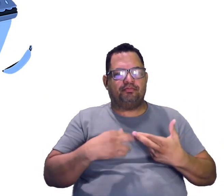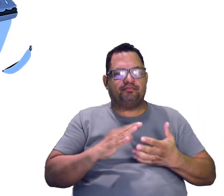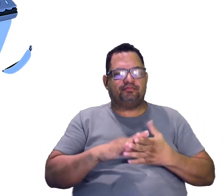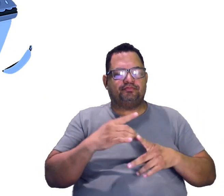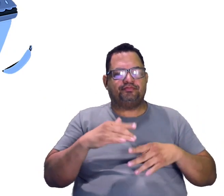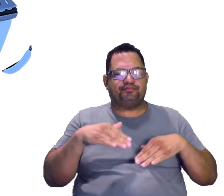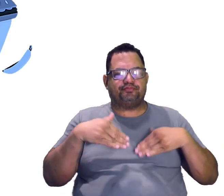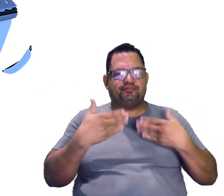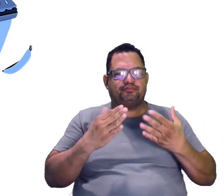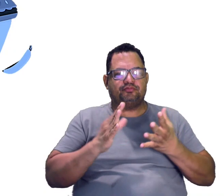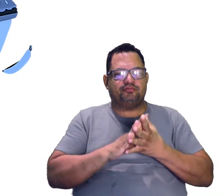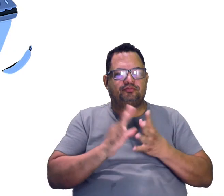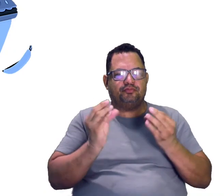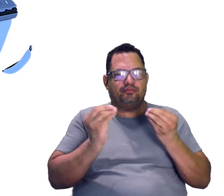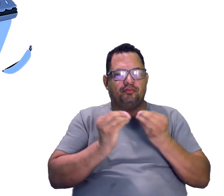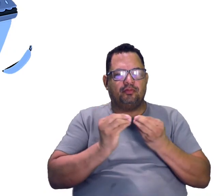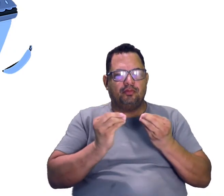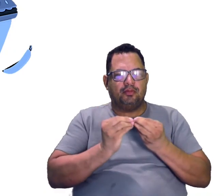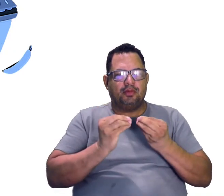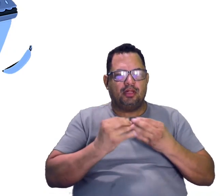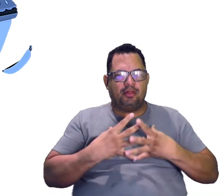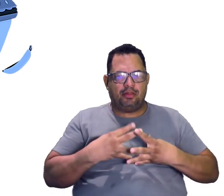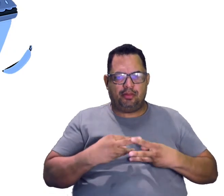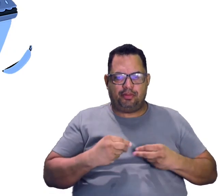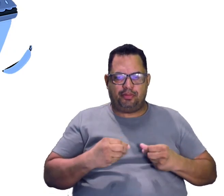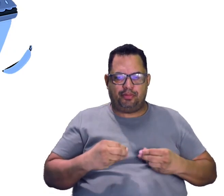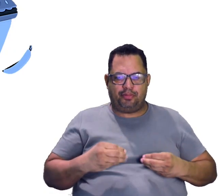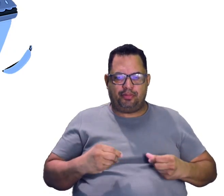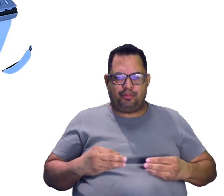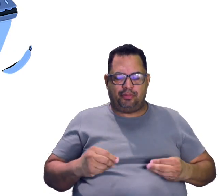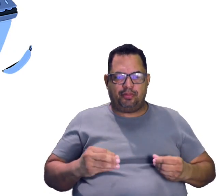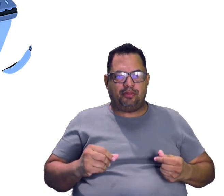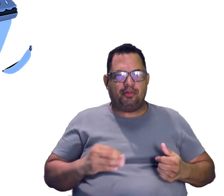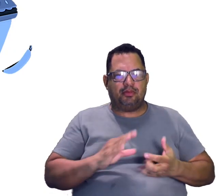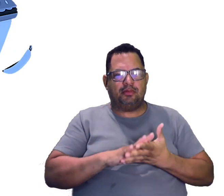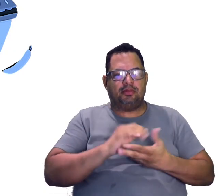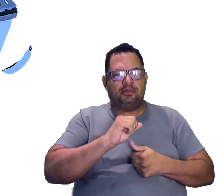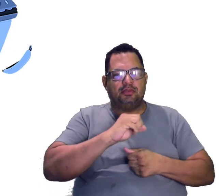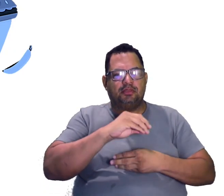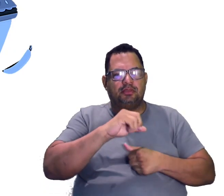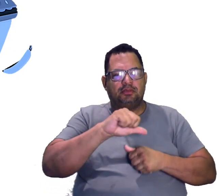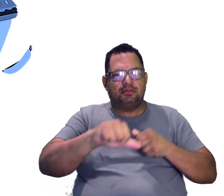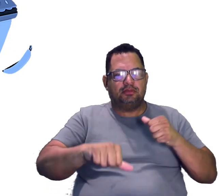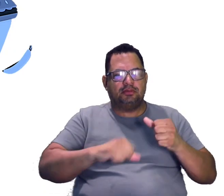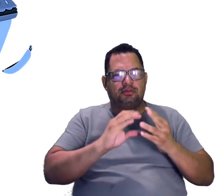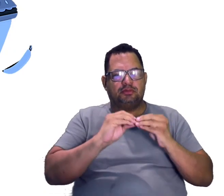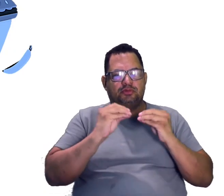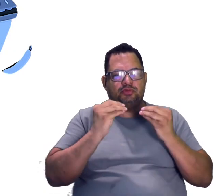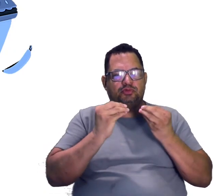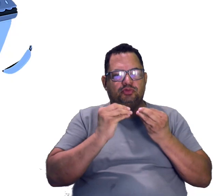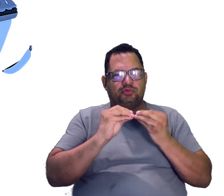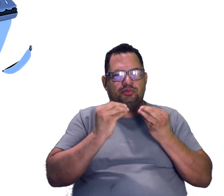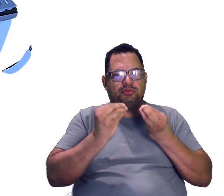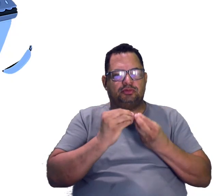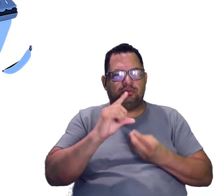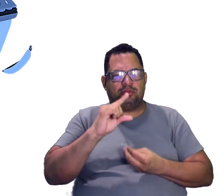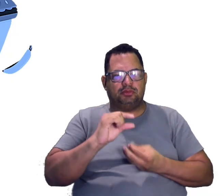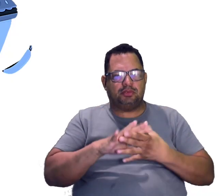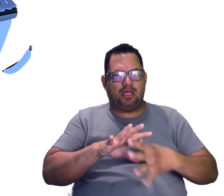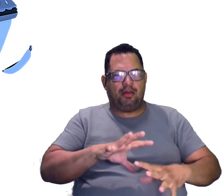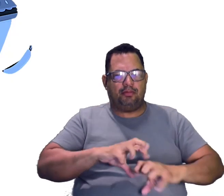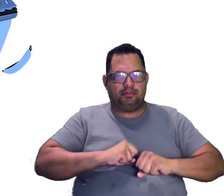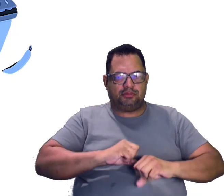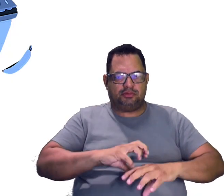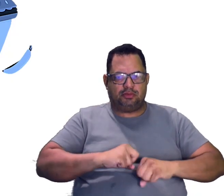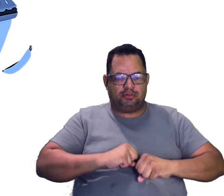Porque quando as moléculas são degradadas em substâncias menores, elas são absorvidas pelo organismo.